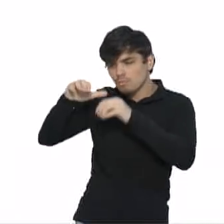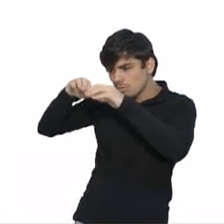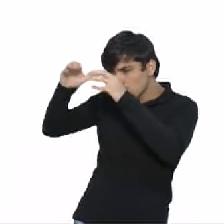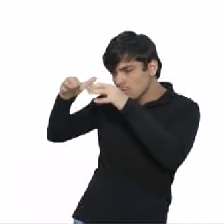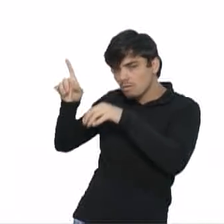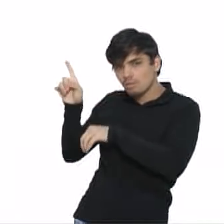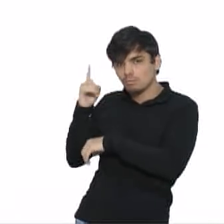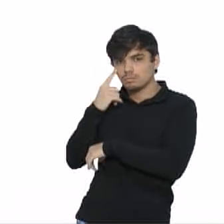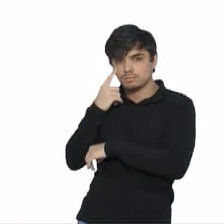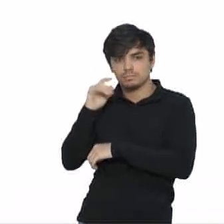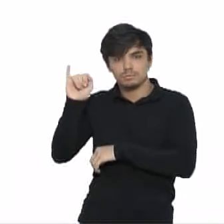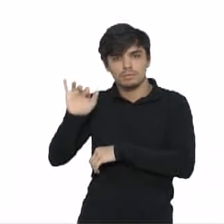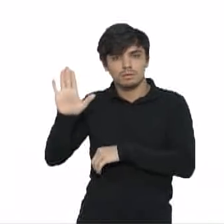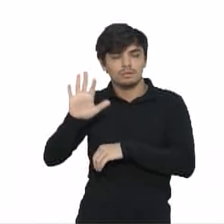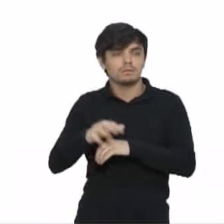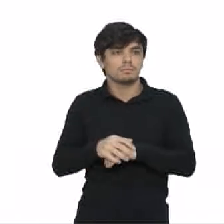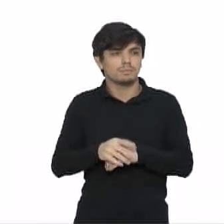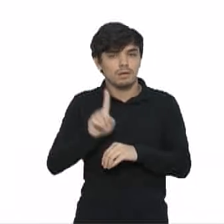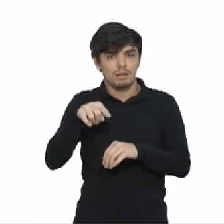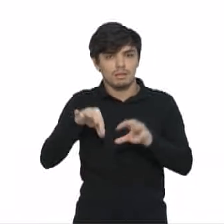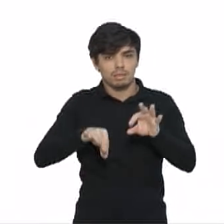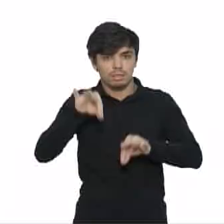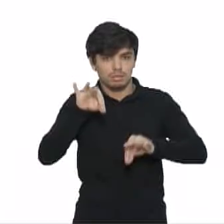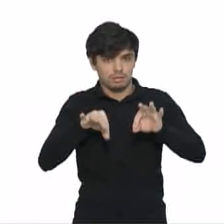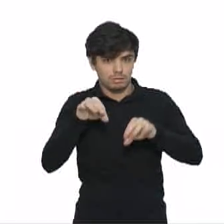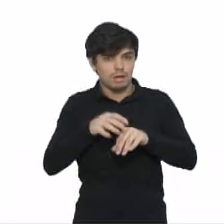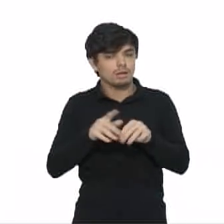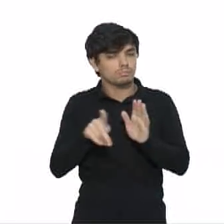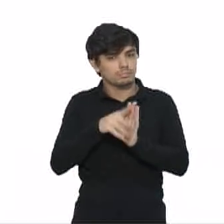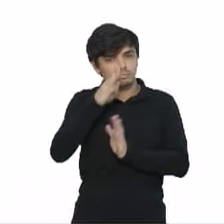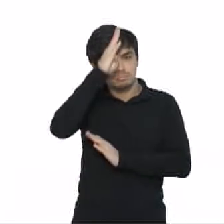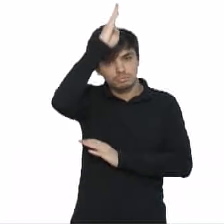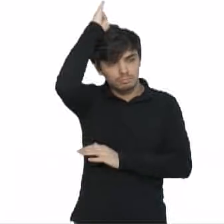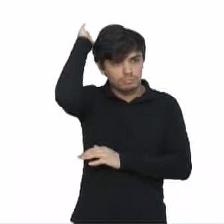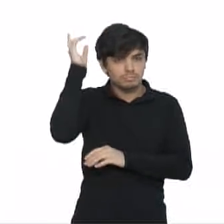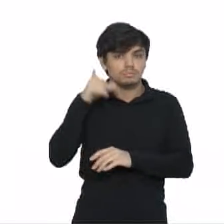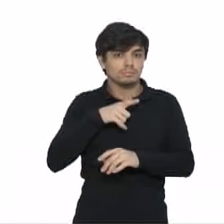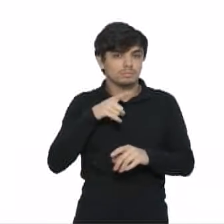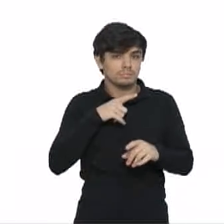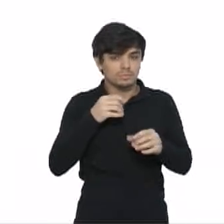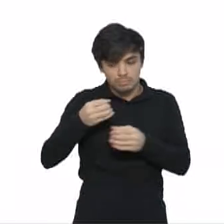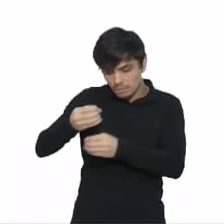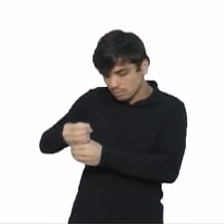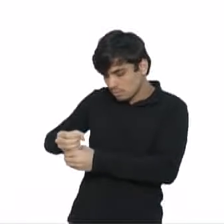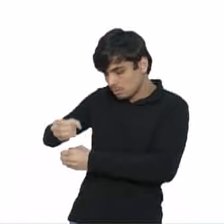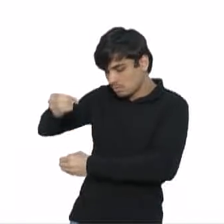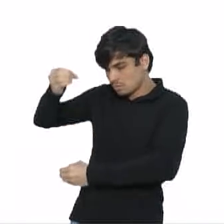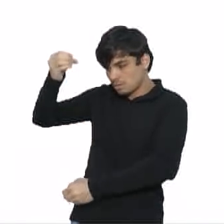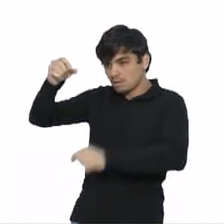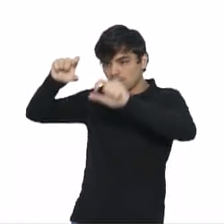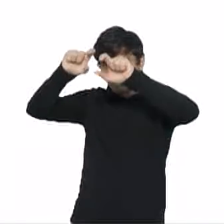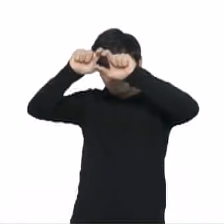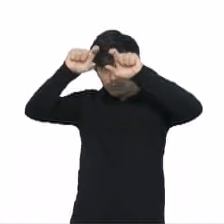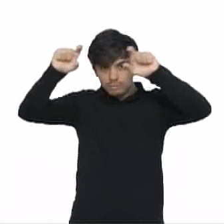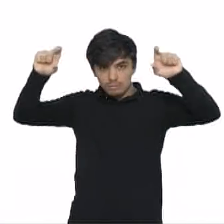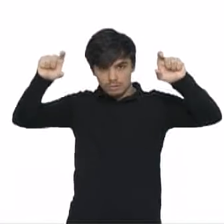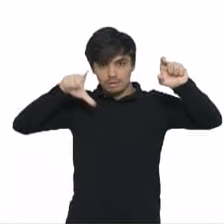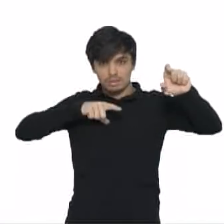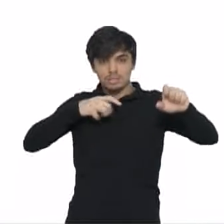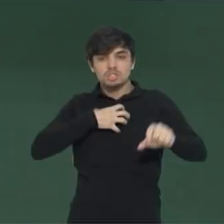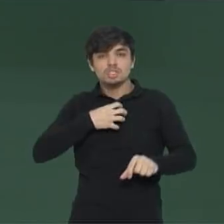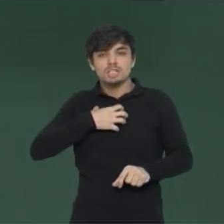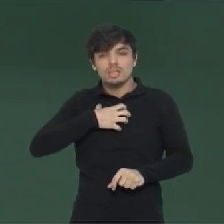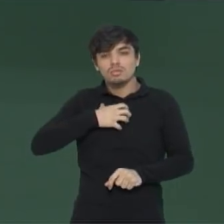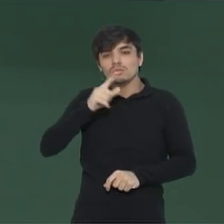e vocês podem perceber que além dos arcos, tem a presença das colunas em estilo grego. Então,